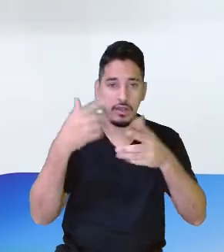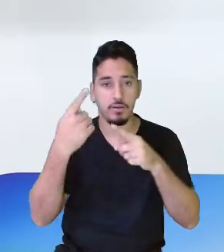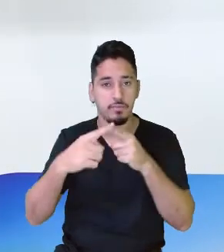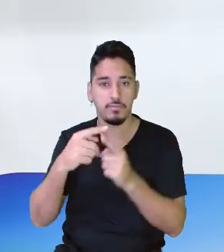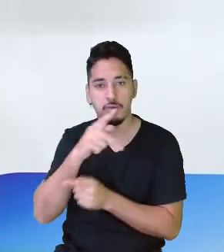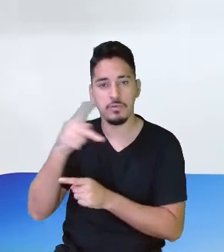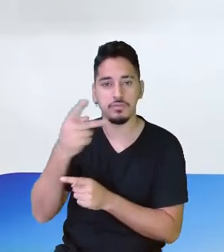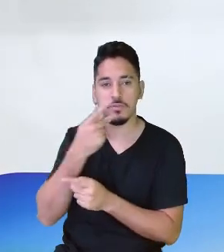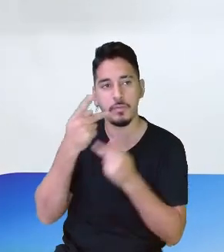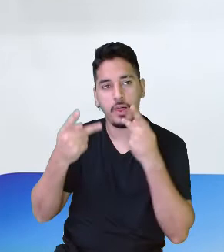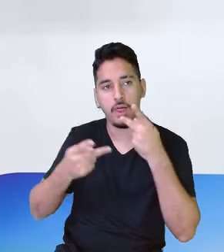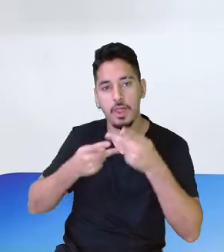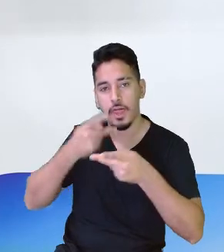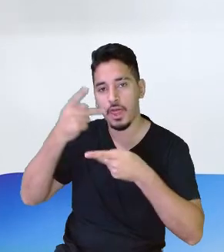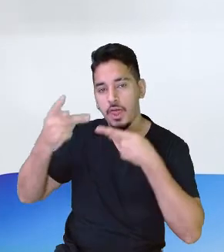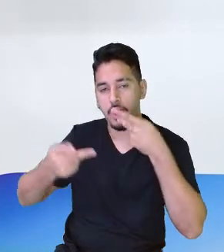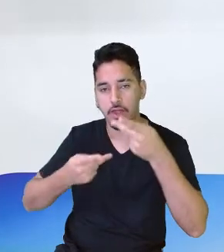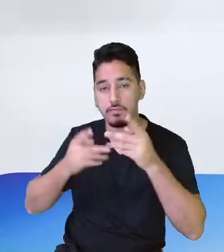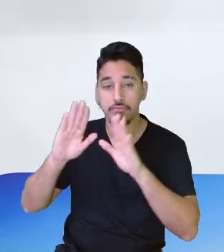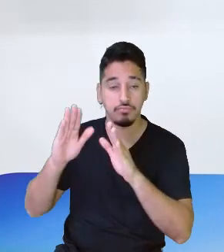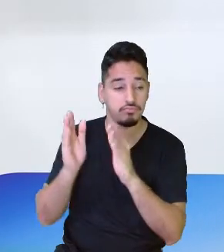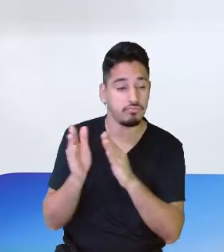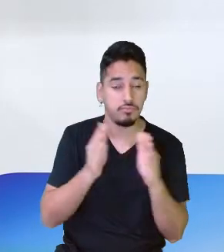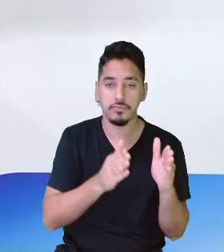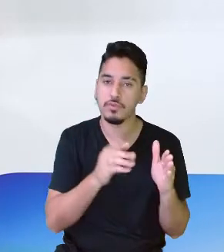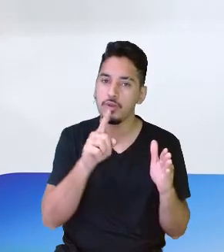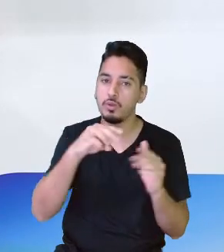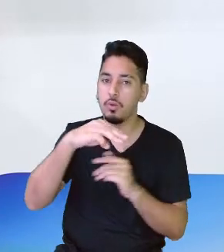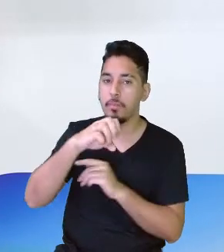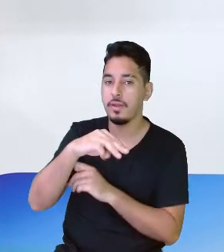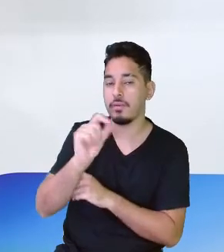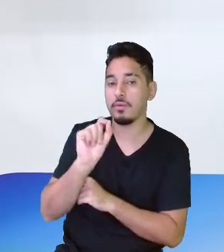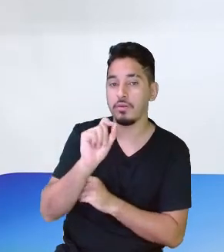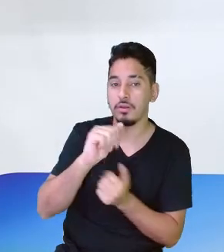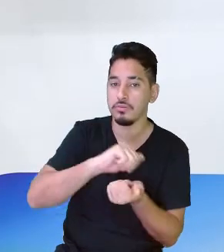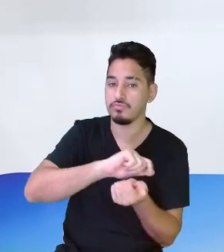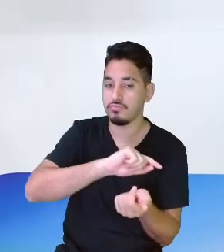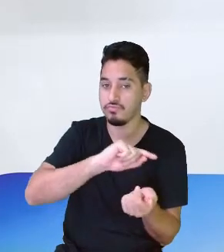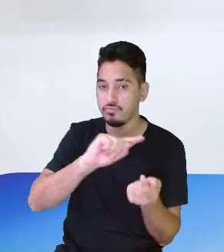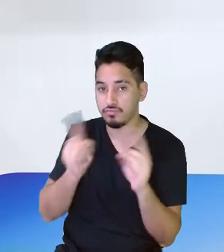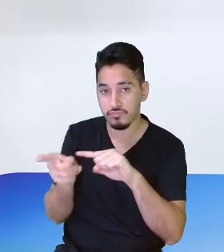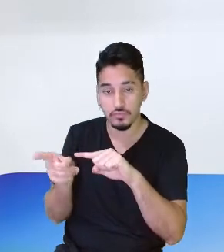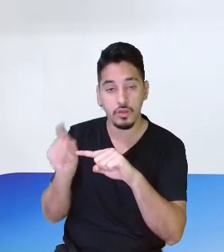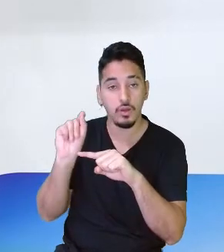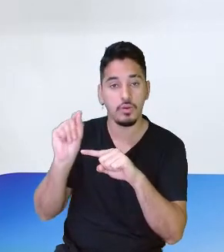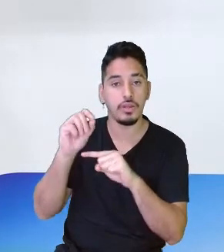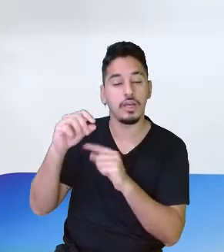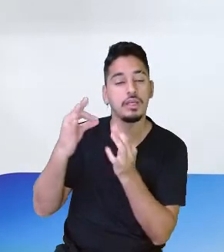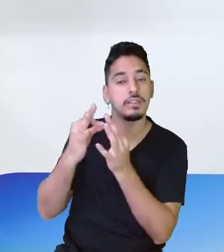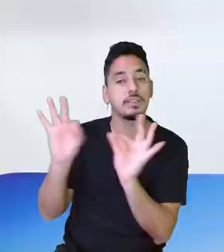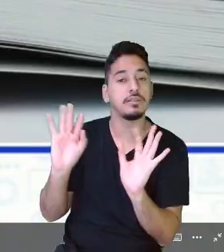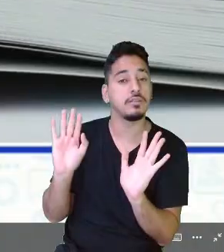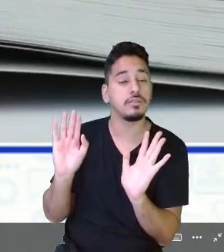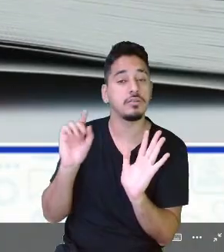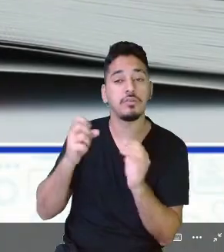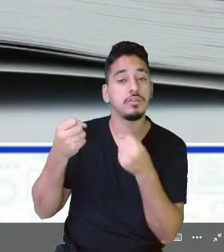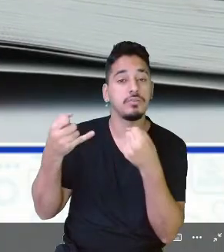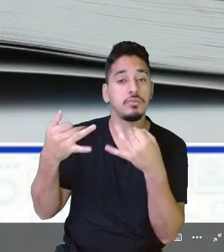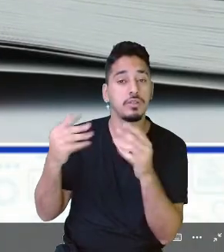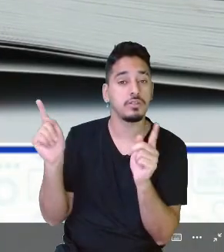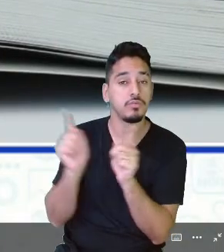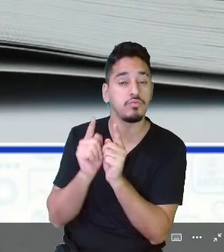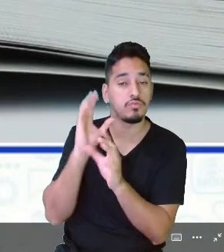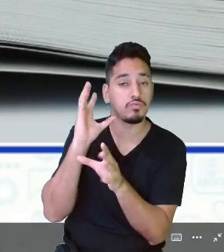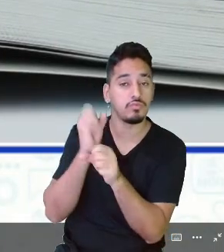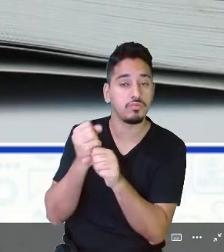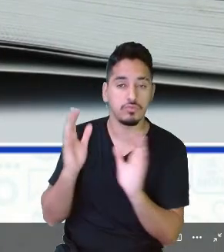falar. E aí, o poder do meme é justamente o contrário, é a síntese. E o que é síntese? É uma explicação resumida